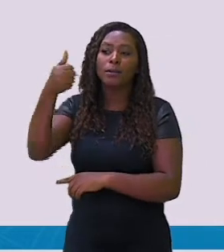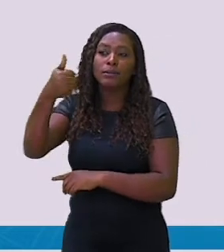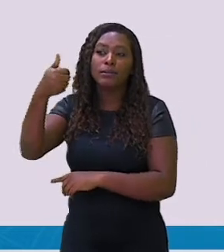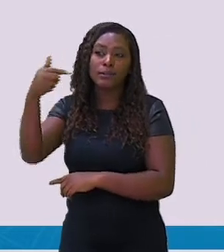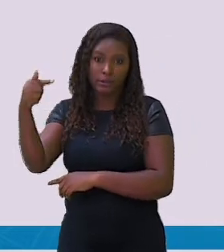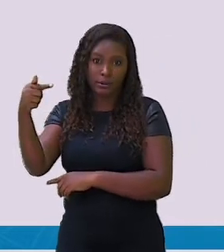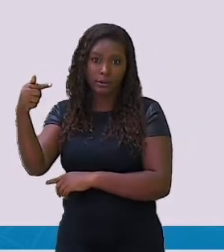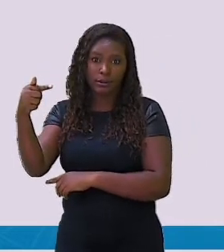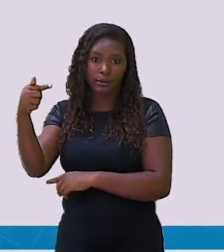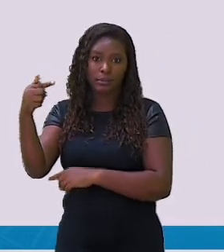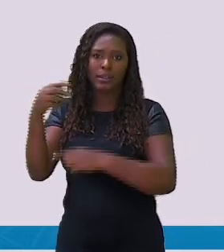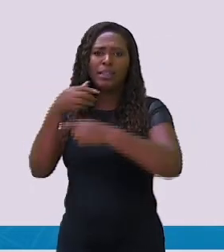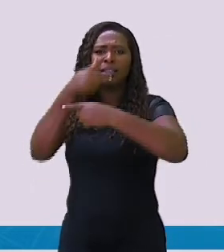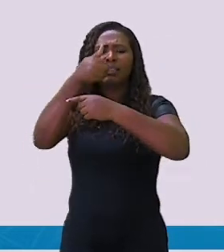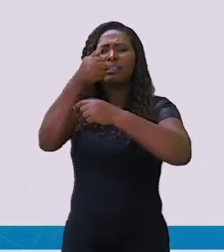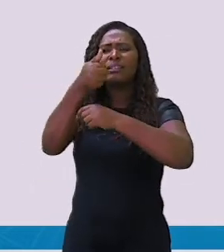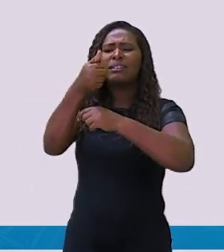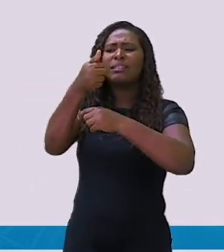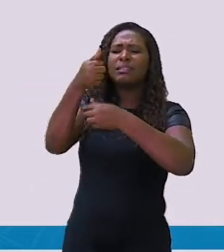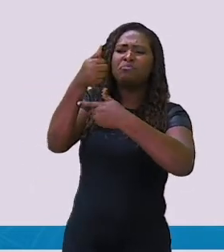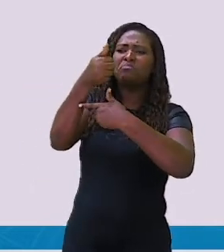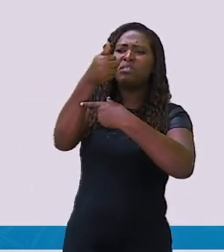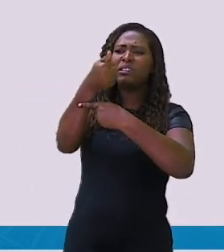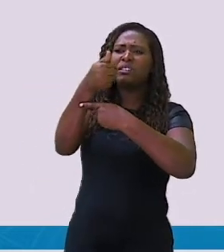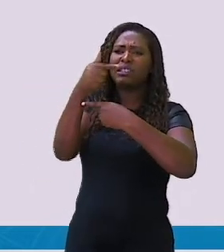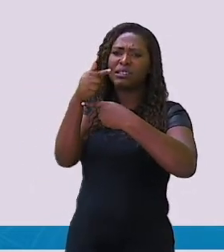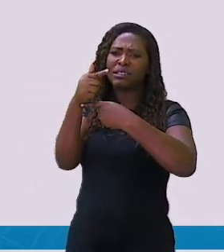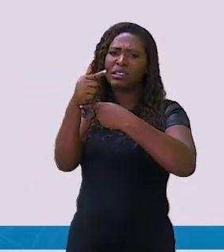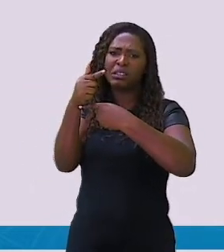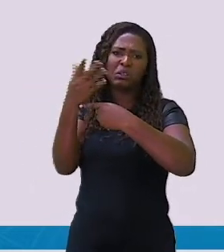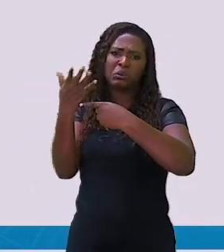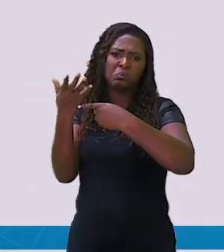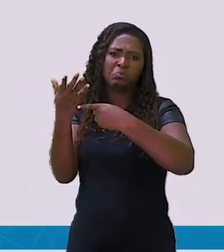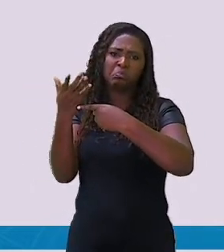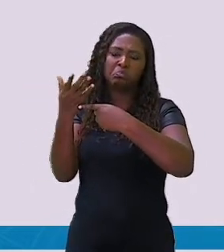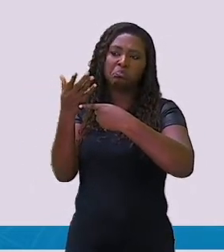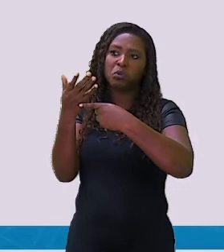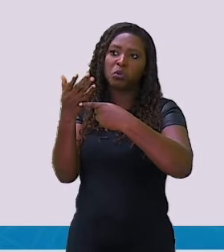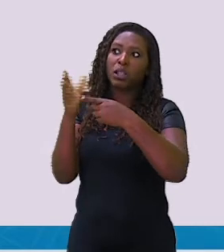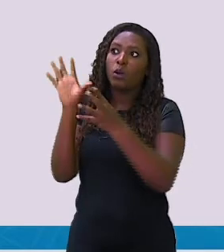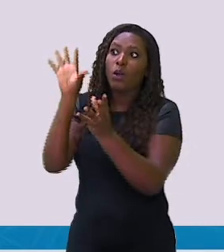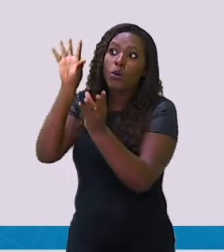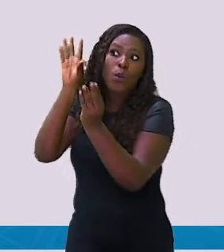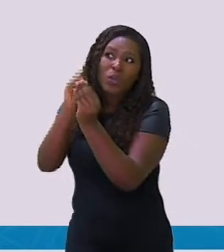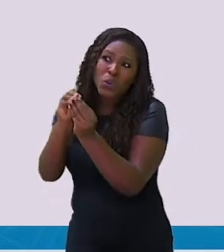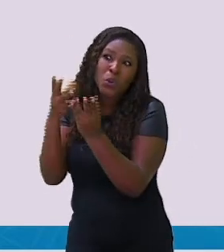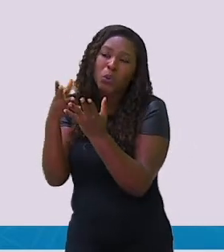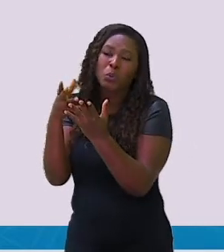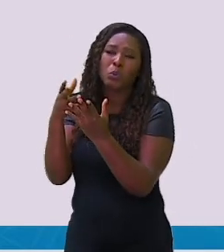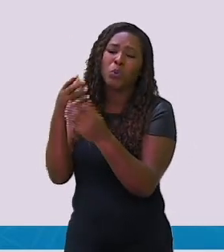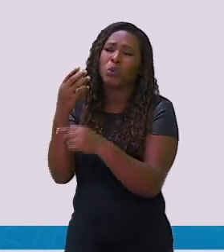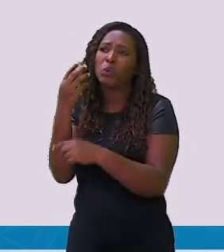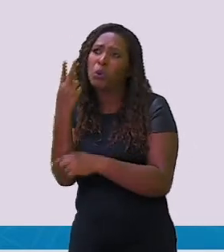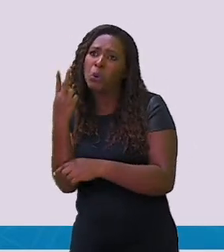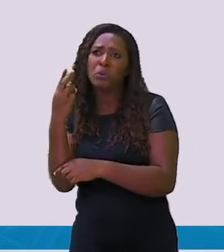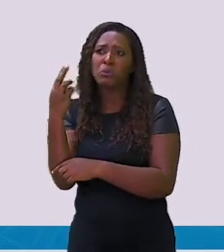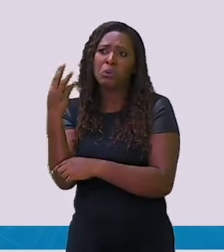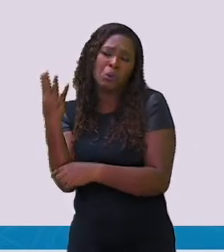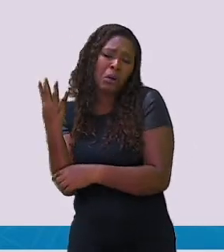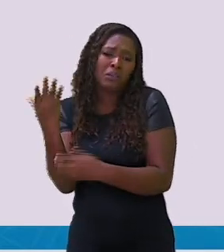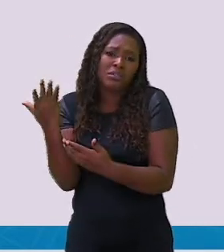porque 17 não simplifica por dois nem por quatro né e quatro só simplifica por 2 bom